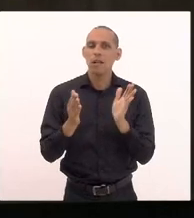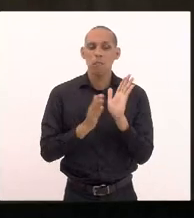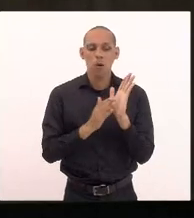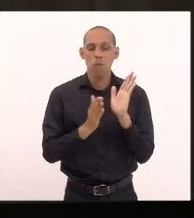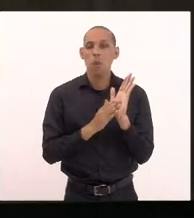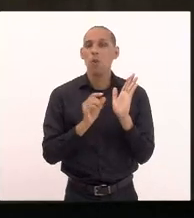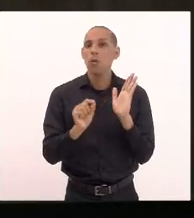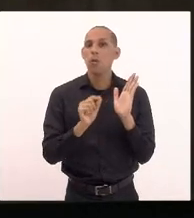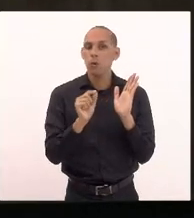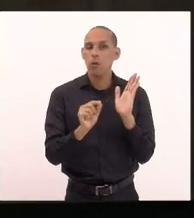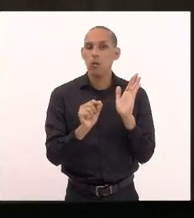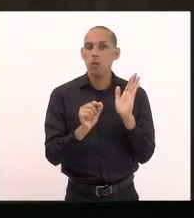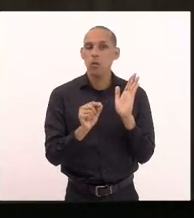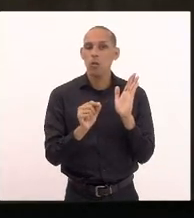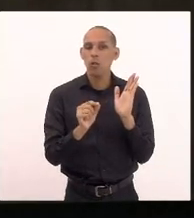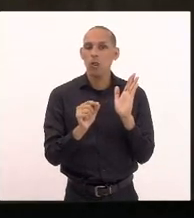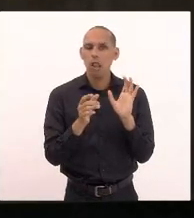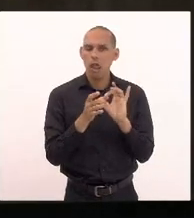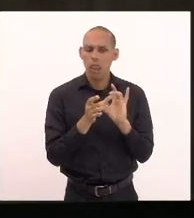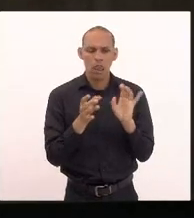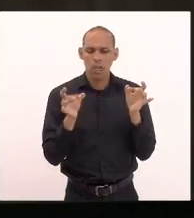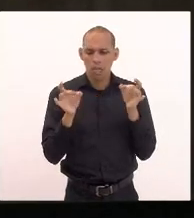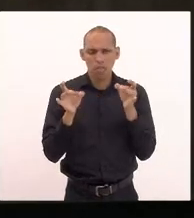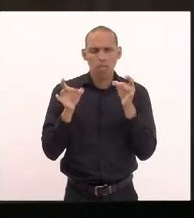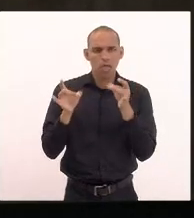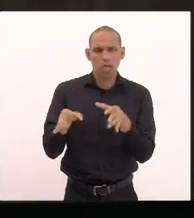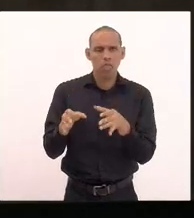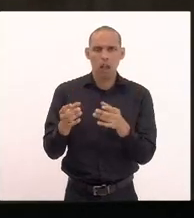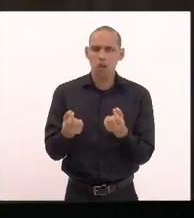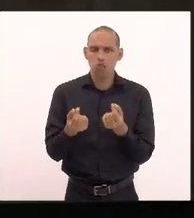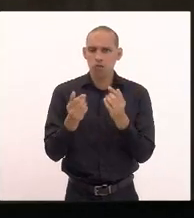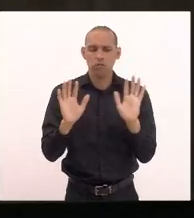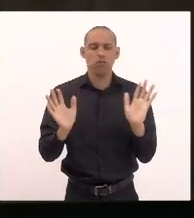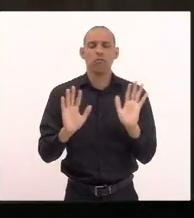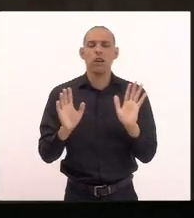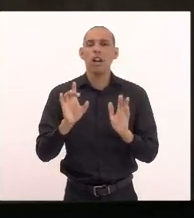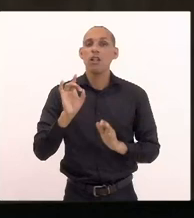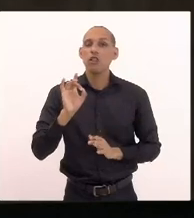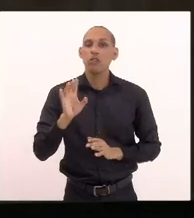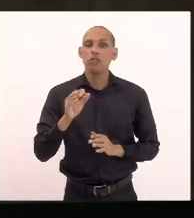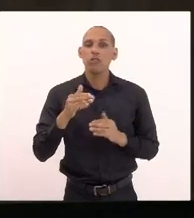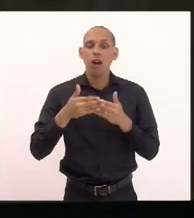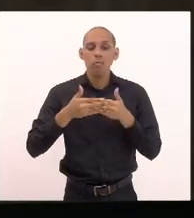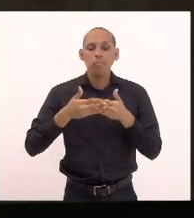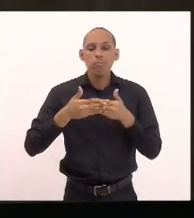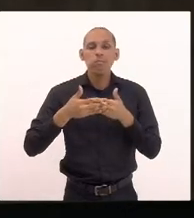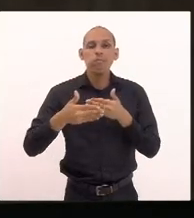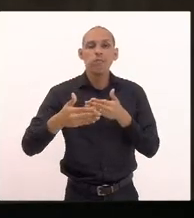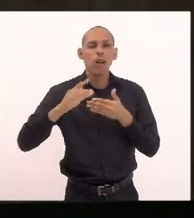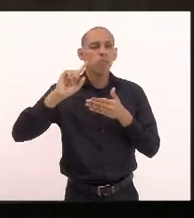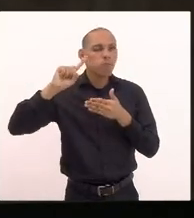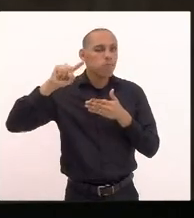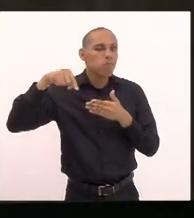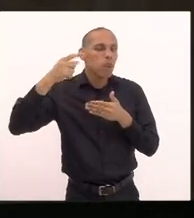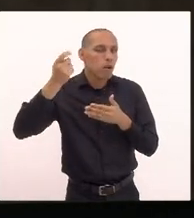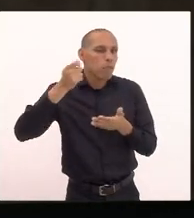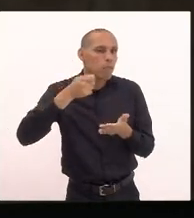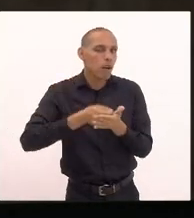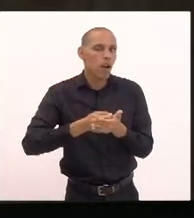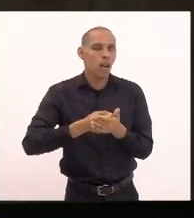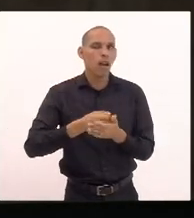propondo abrir mão de recursos. É apenas uma postergação para o